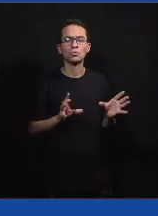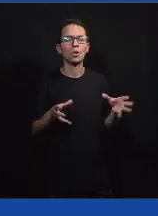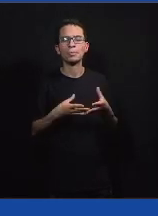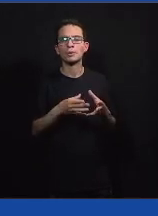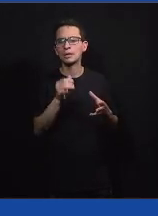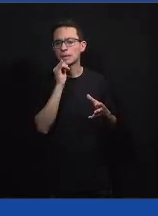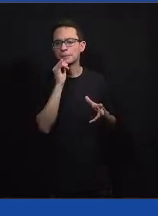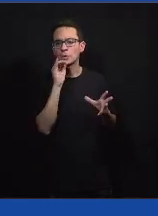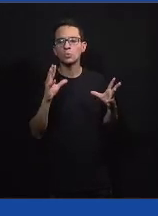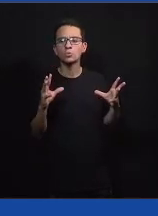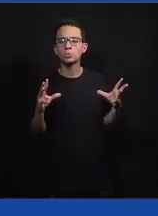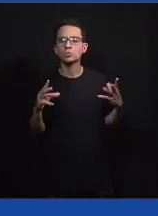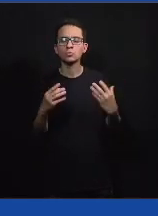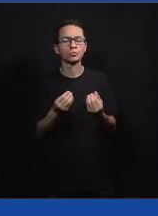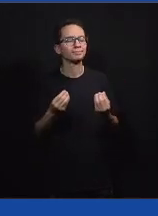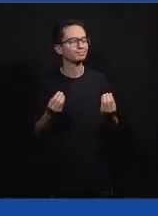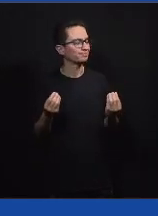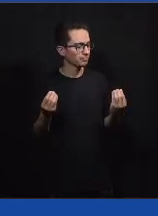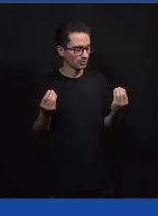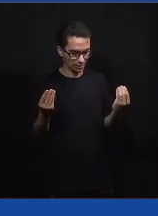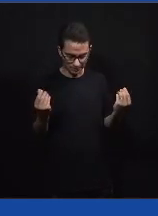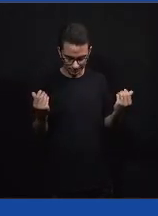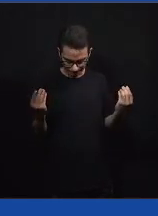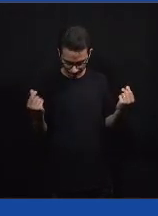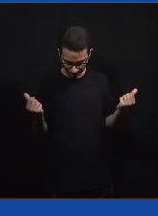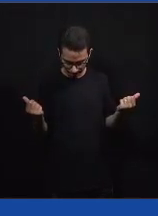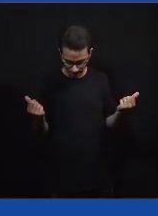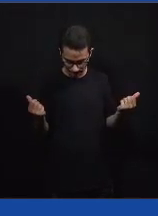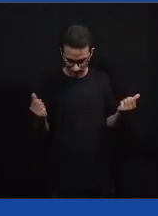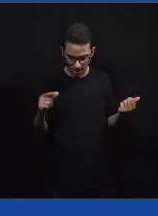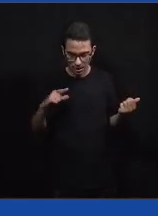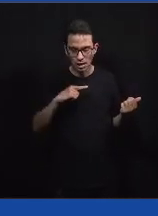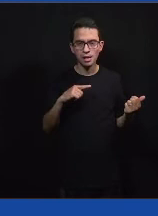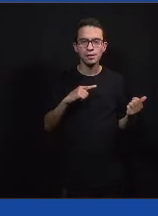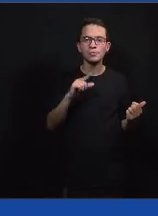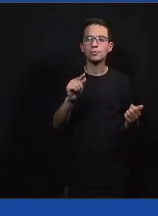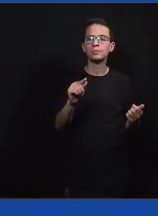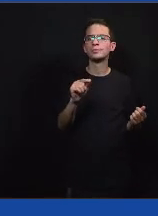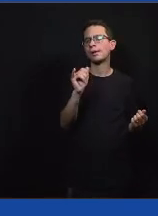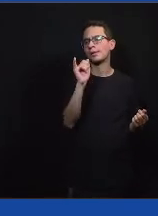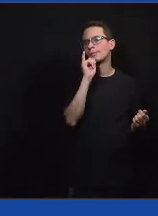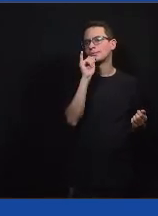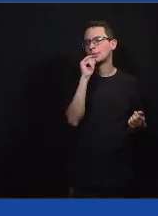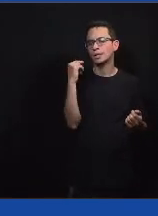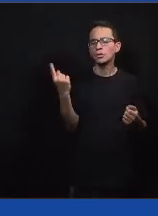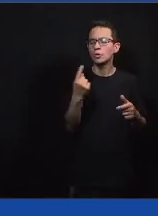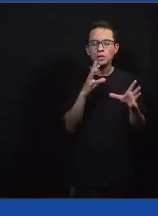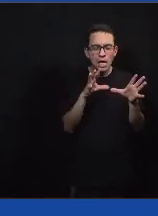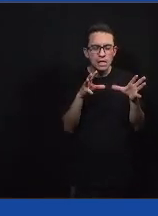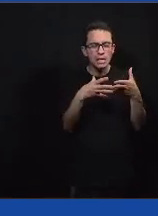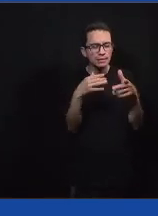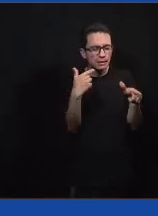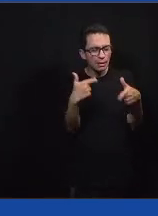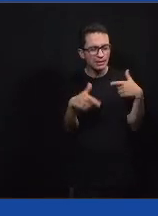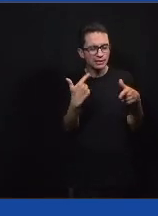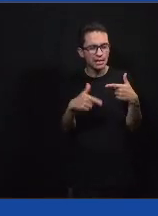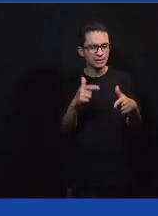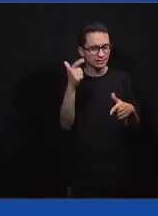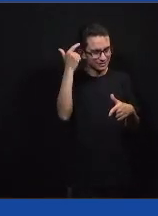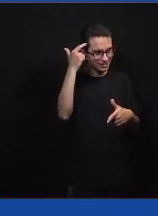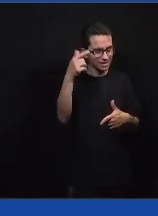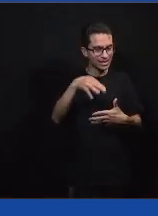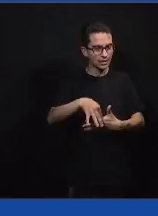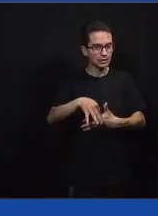todo o grupo era uma imagem de anos então a gente começou a trabalhar em equipe com toda sendo